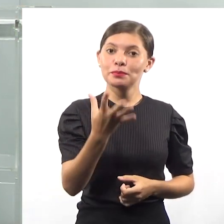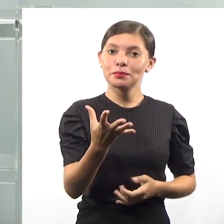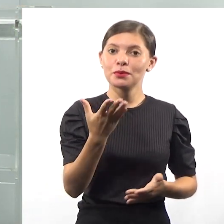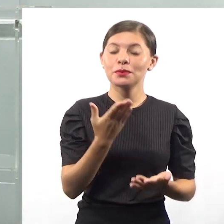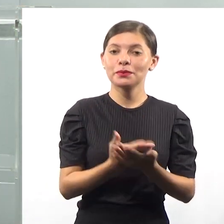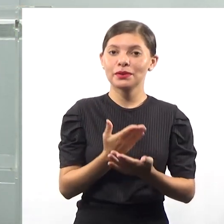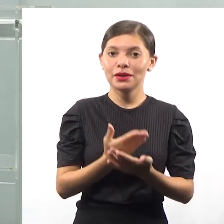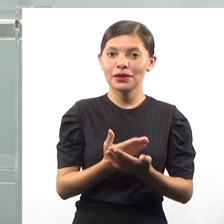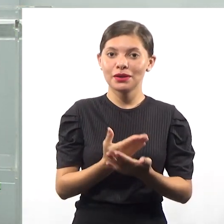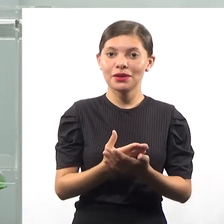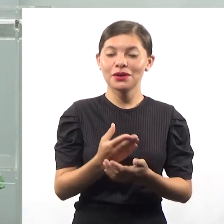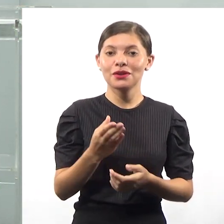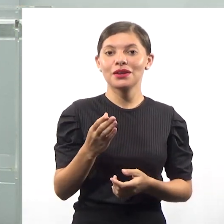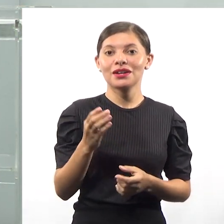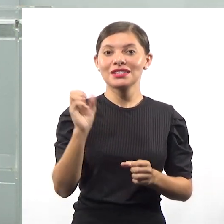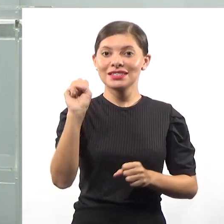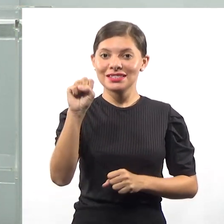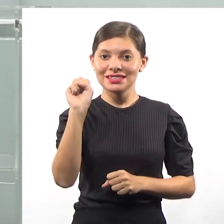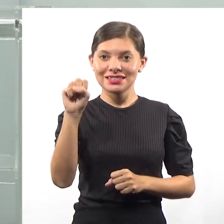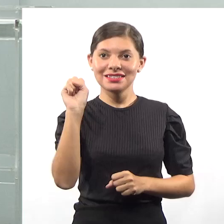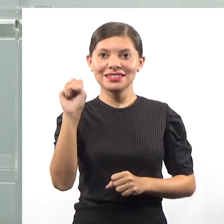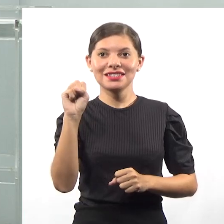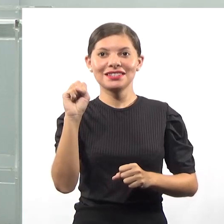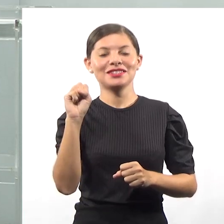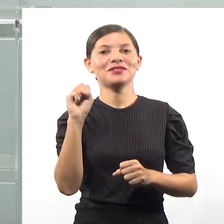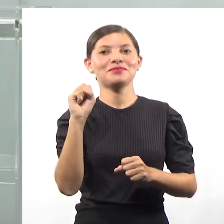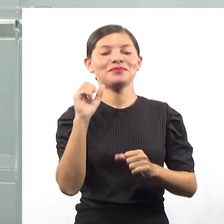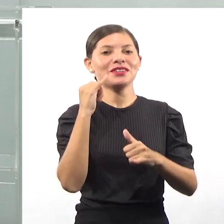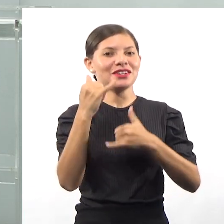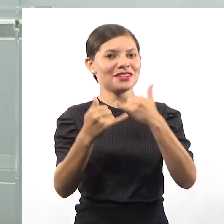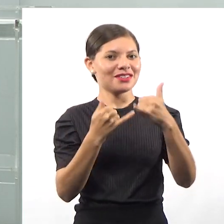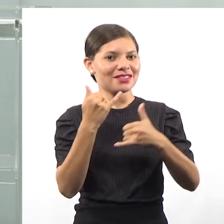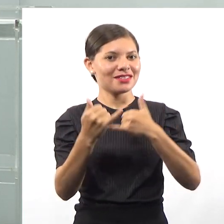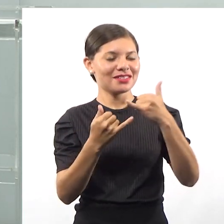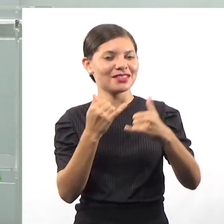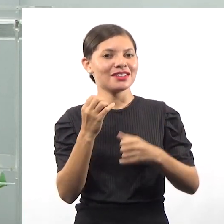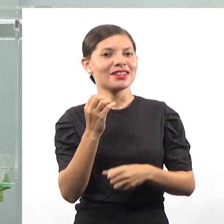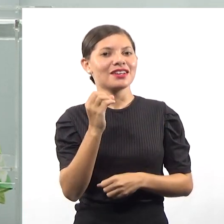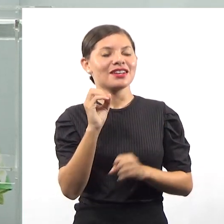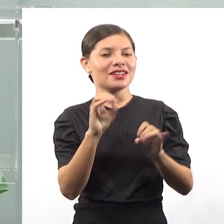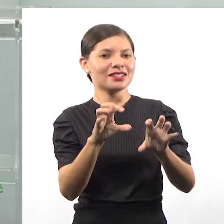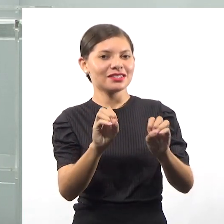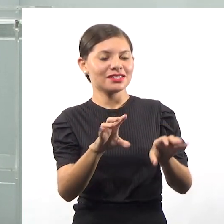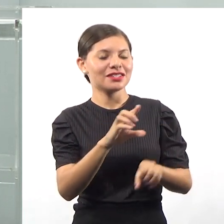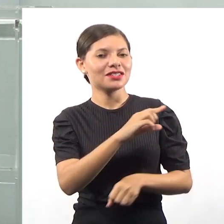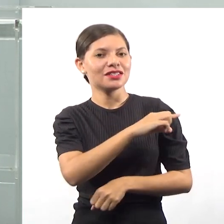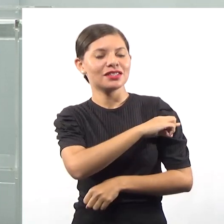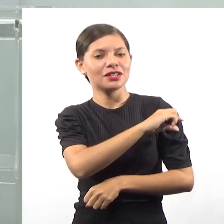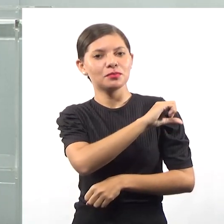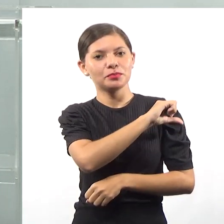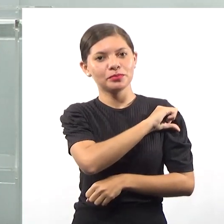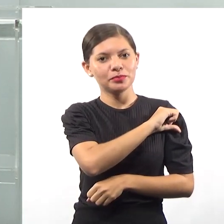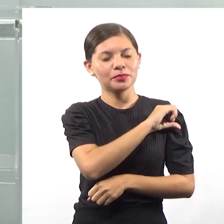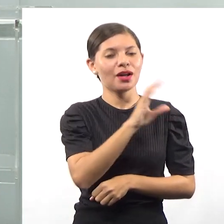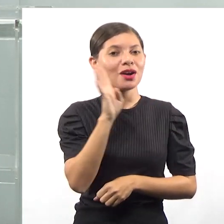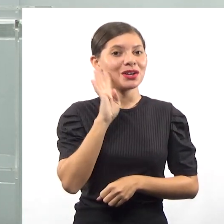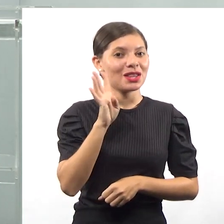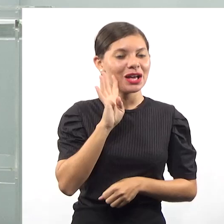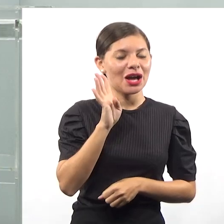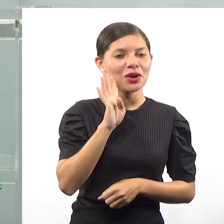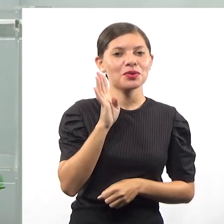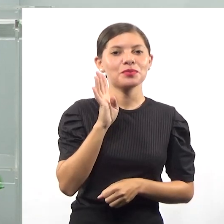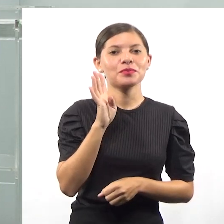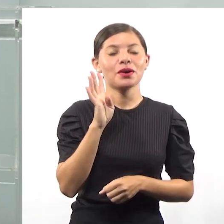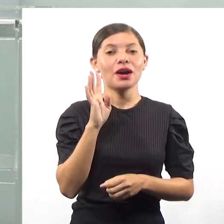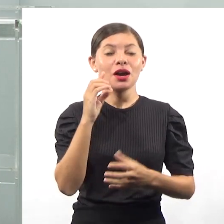Bom, nesse episódio, sim! Ai, diversão! Ensino fundamental! Sim, o ensino fundamental,